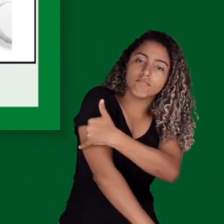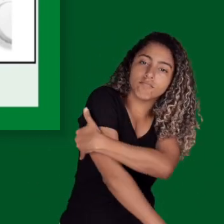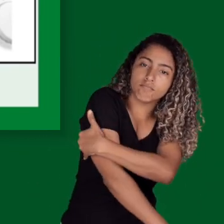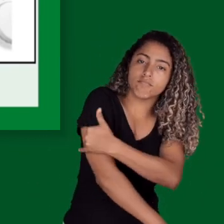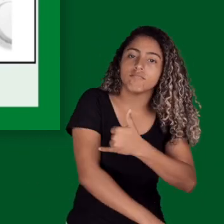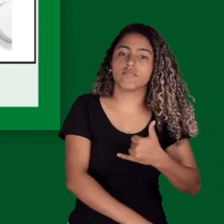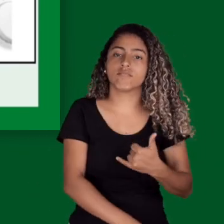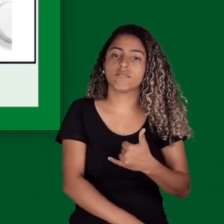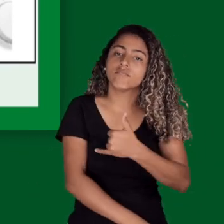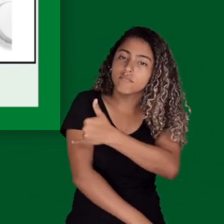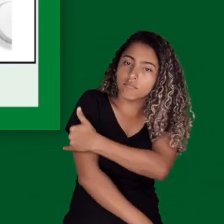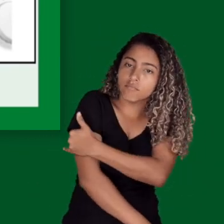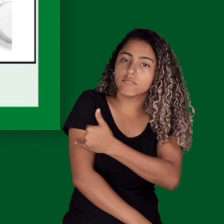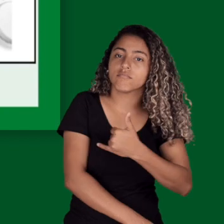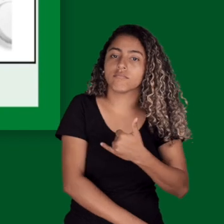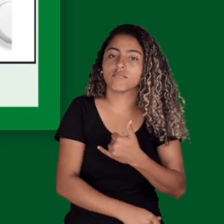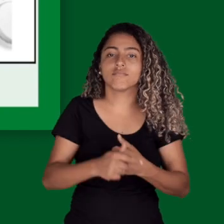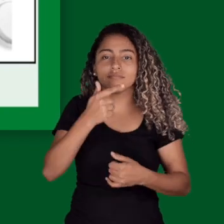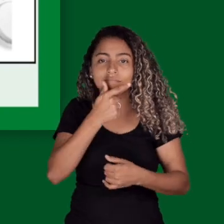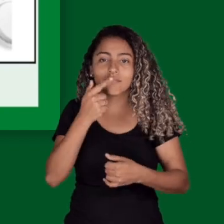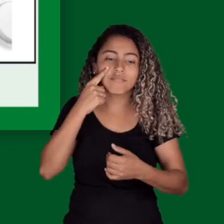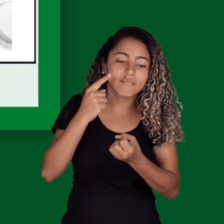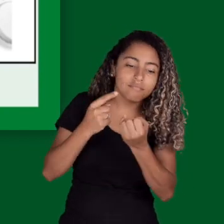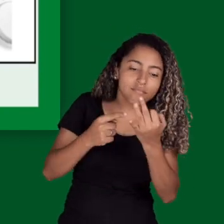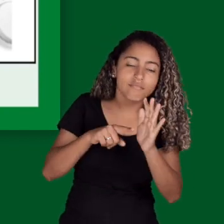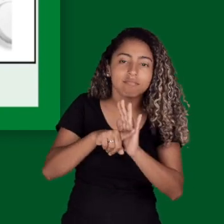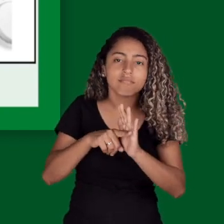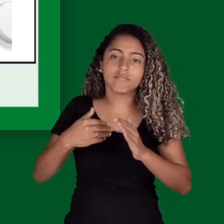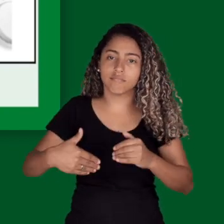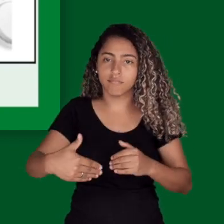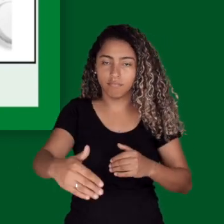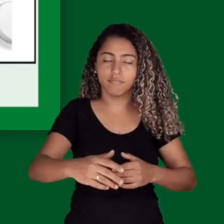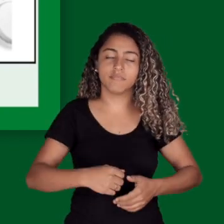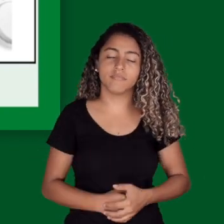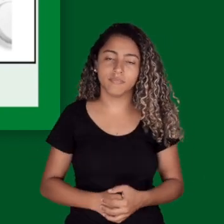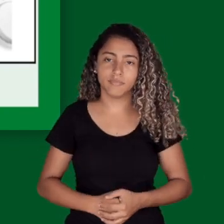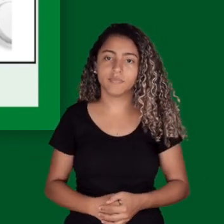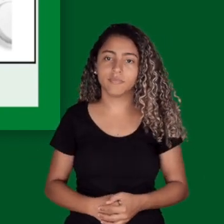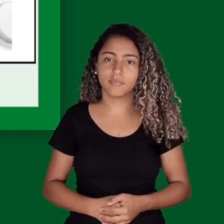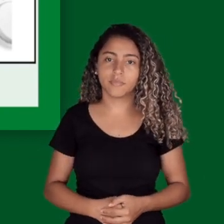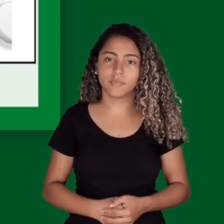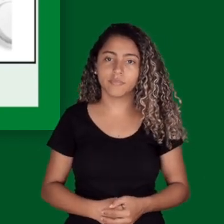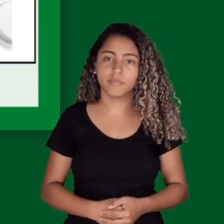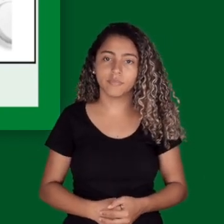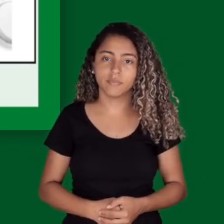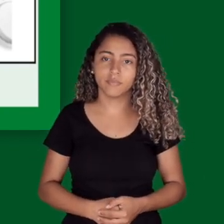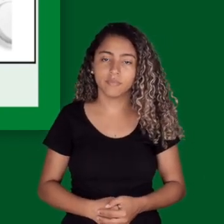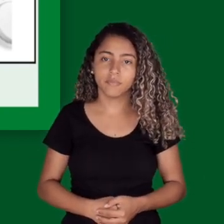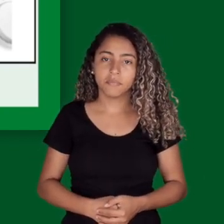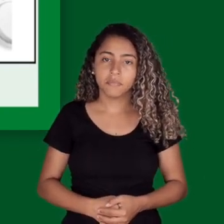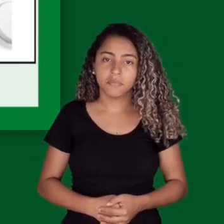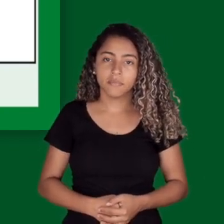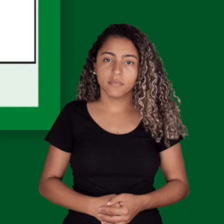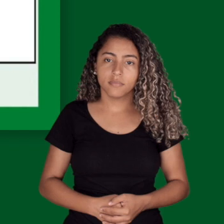possa monitorar a glicemia, a glicose dele através do sensor.